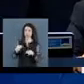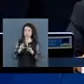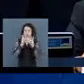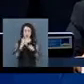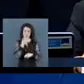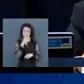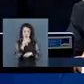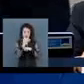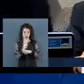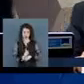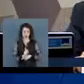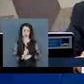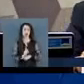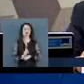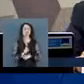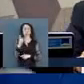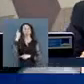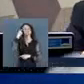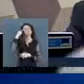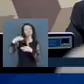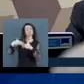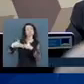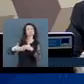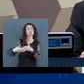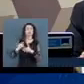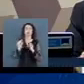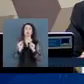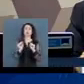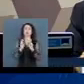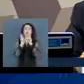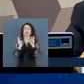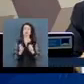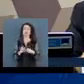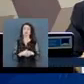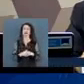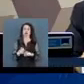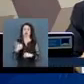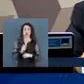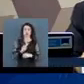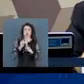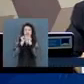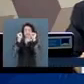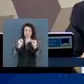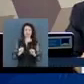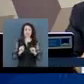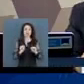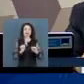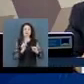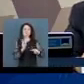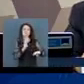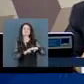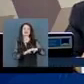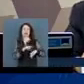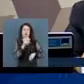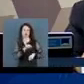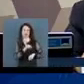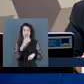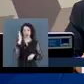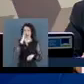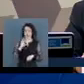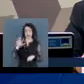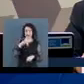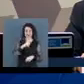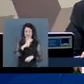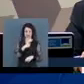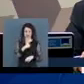gestão, pretende em relação ao nosso sistema prisional. O Brasil tem uma